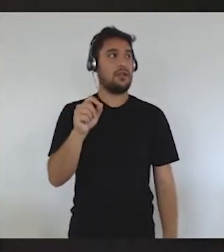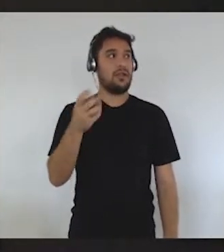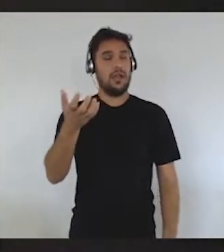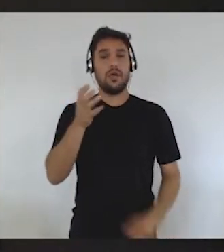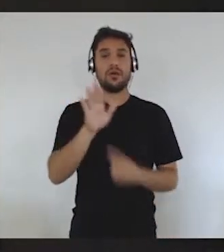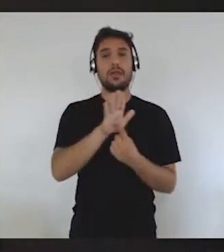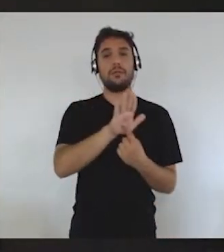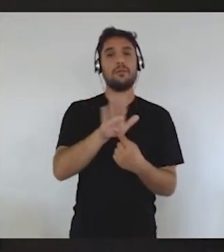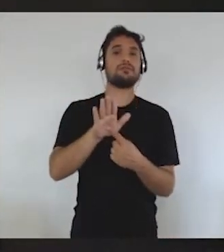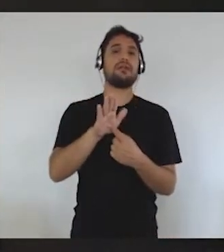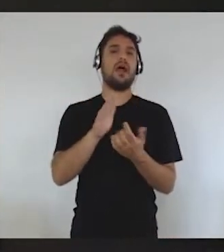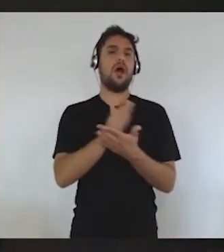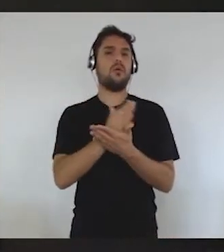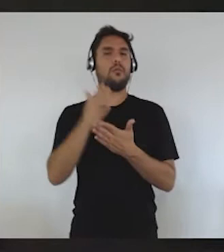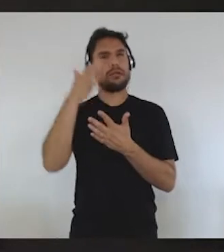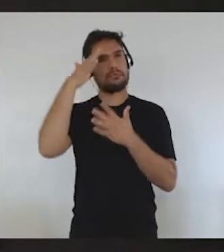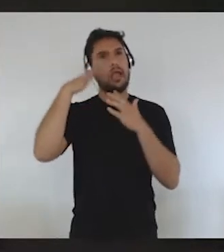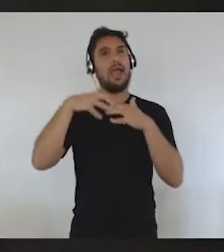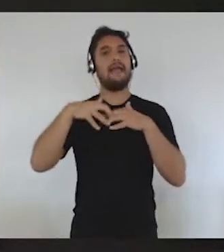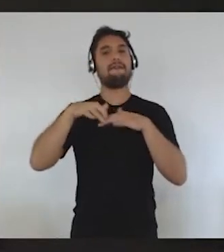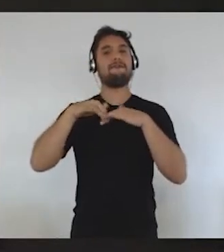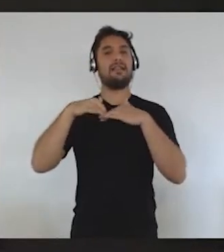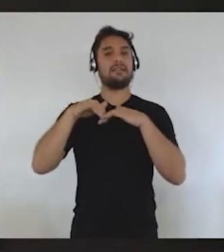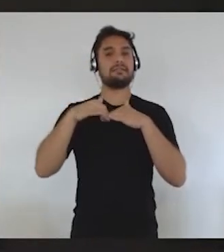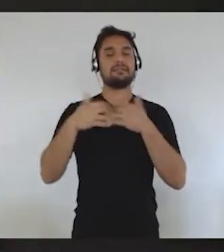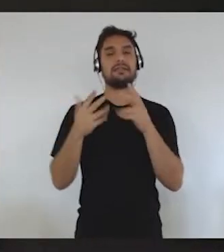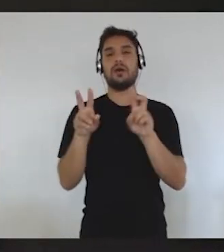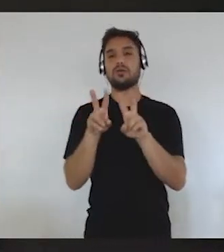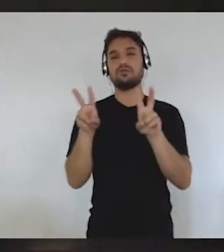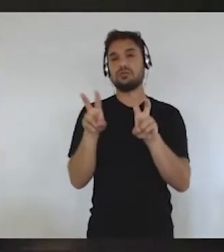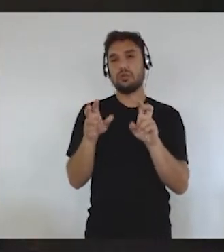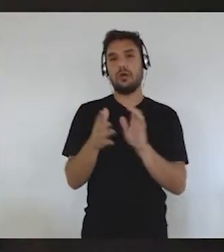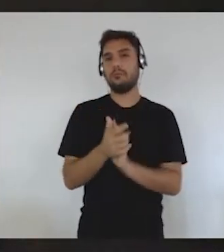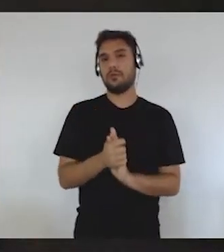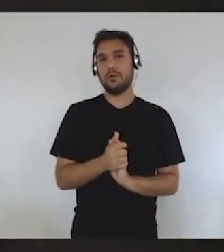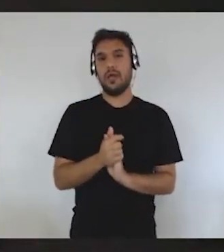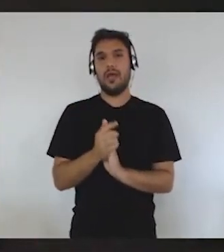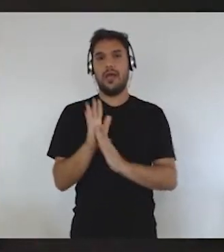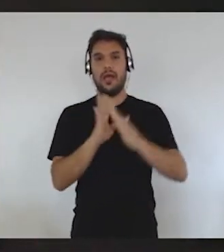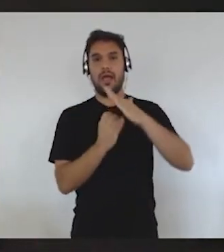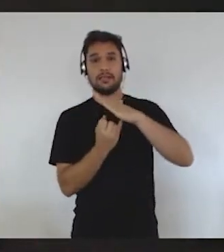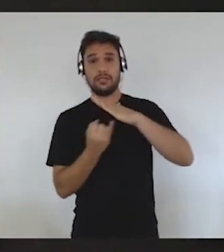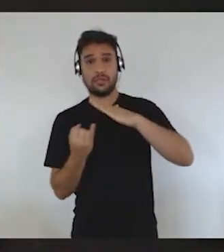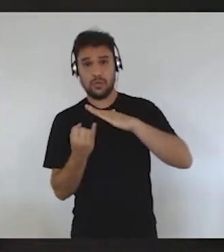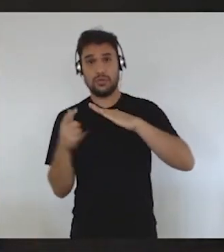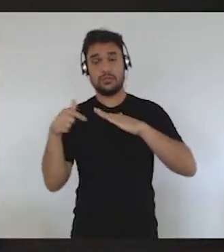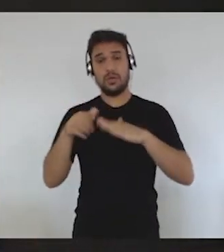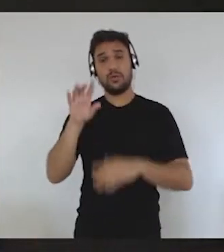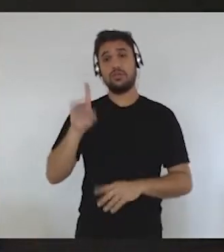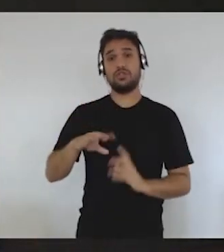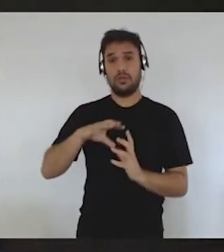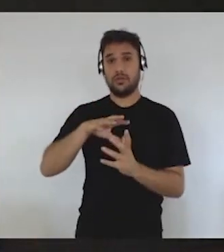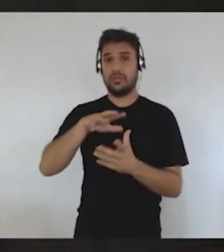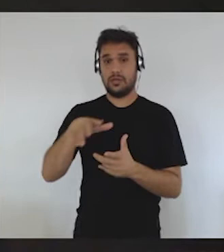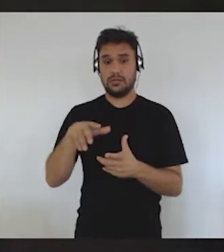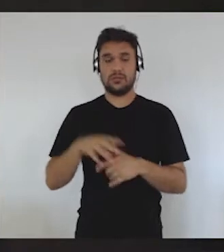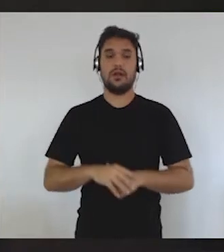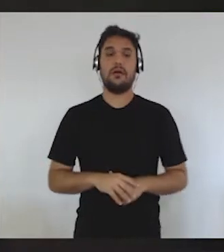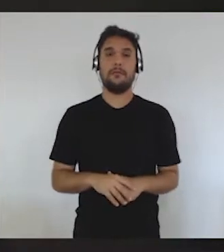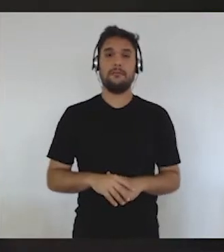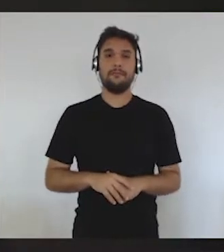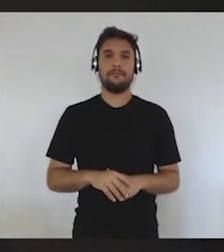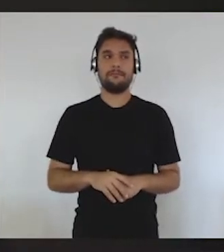trazer, na verdade, algumas reflexões sobre as instituições do direito internacional,